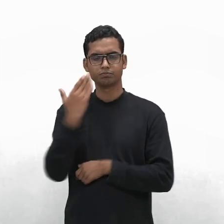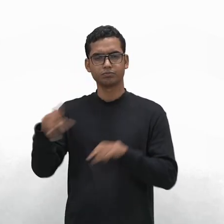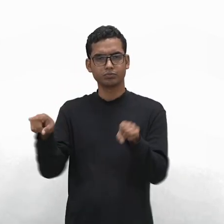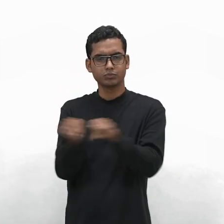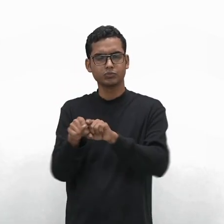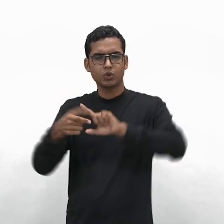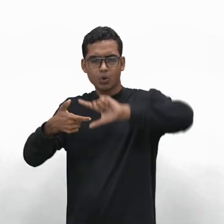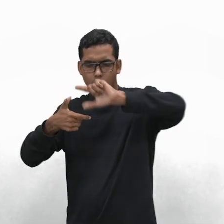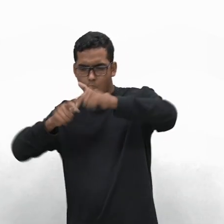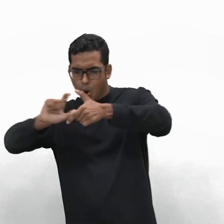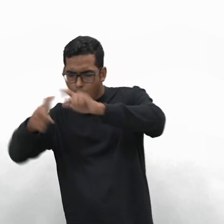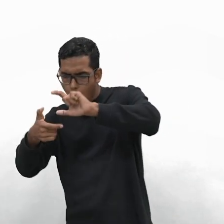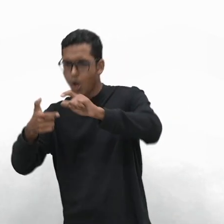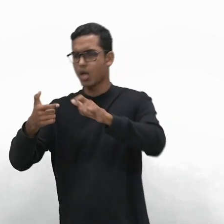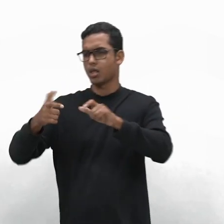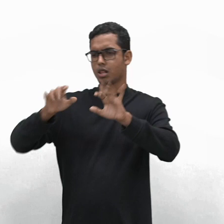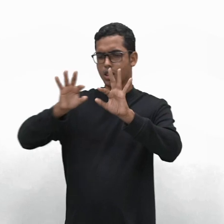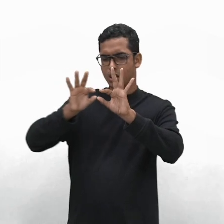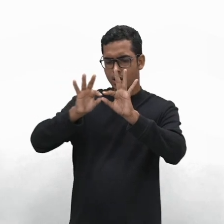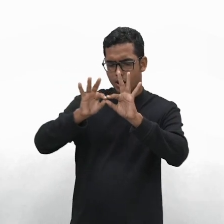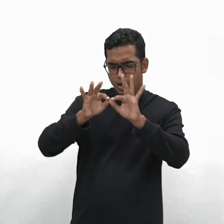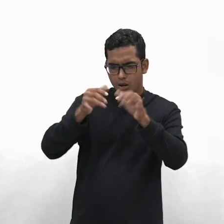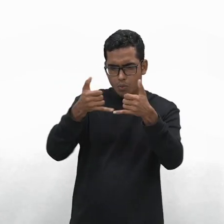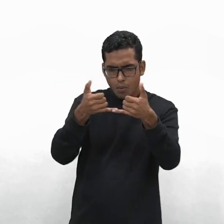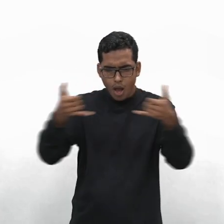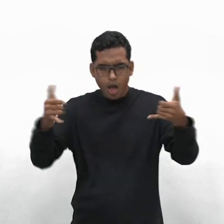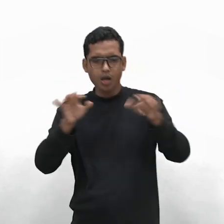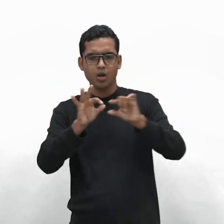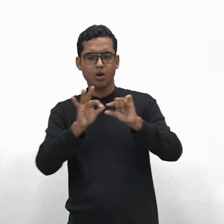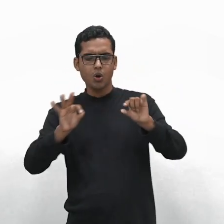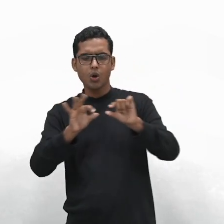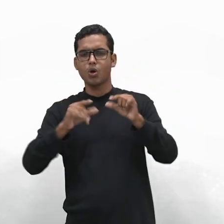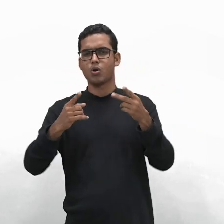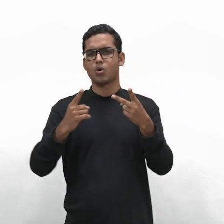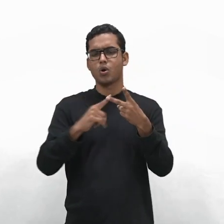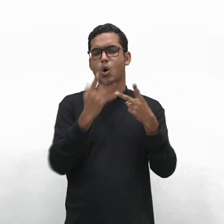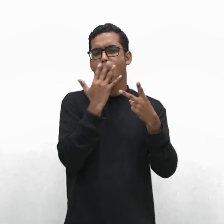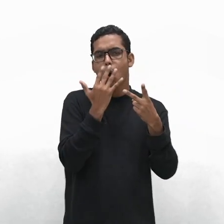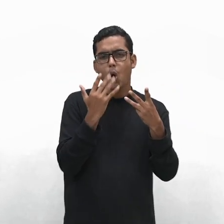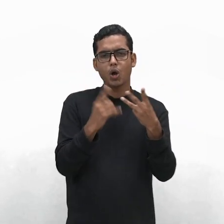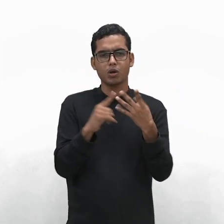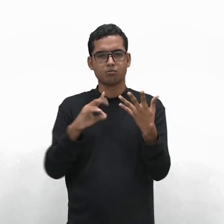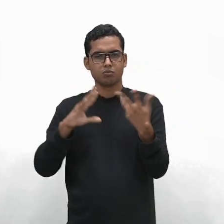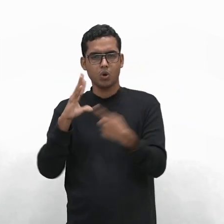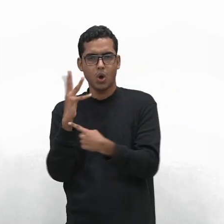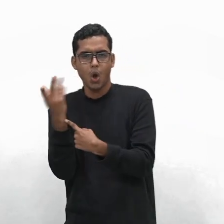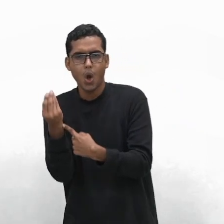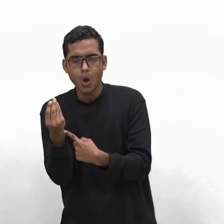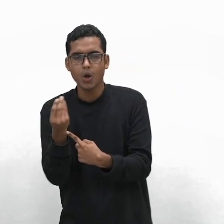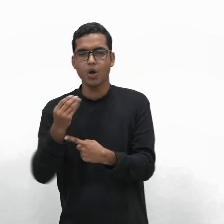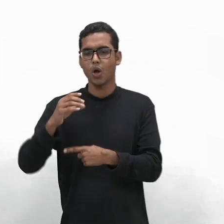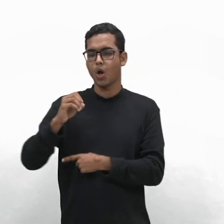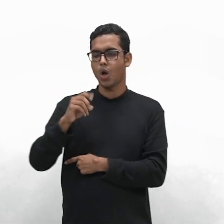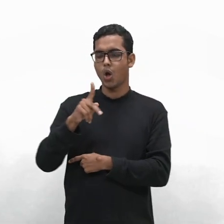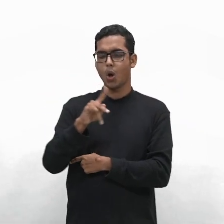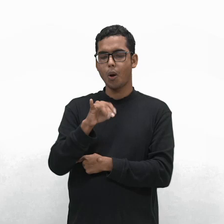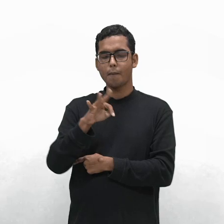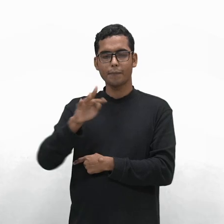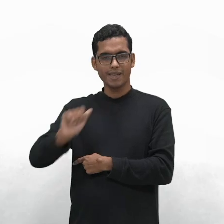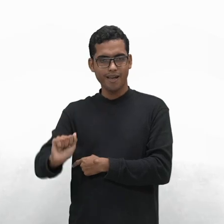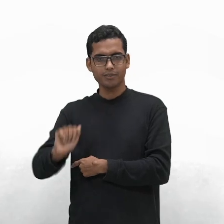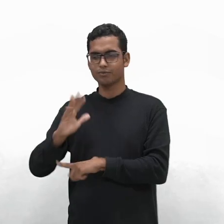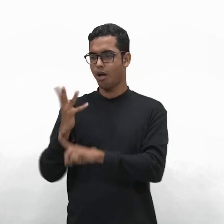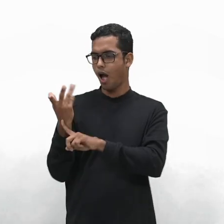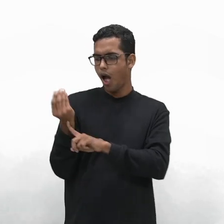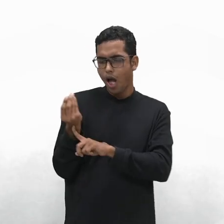geométricas, linhas, cores e utilizo, a op art, que é justamente essa sensação,